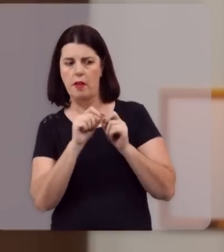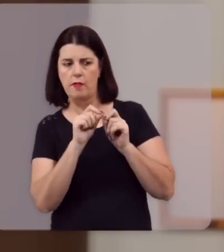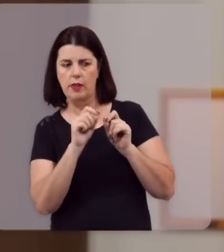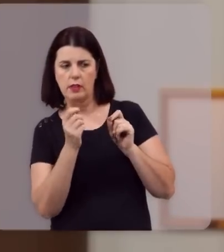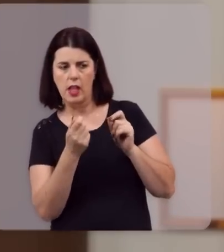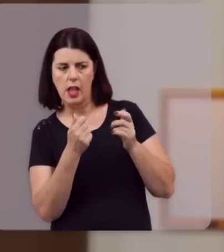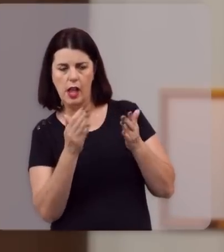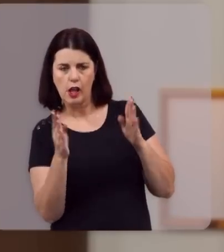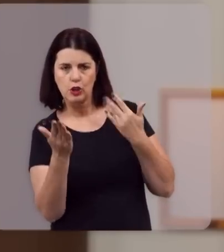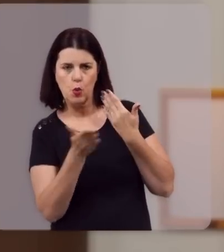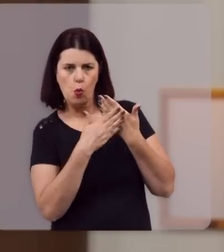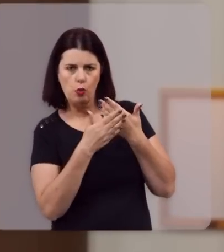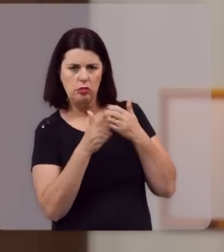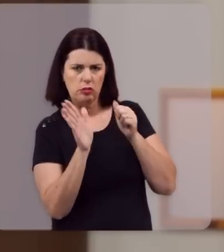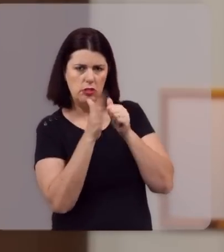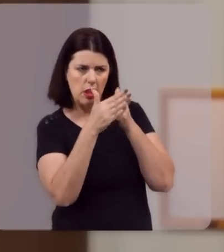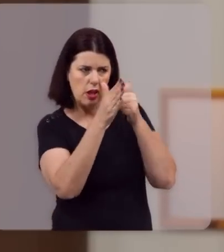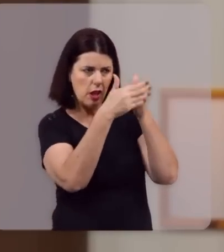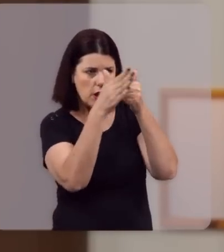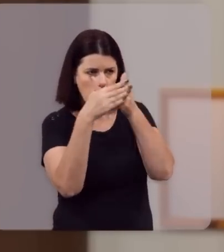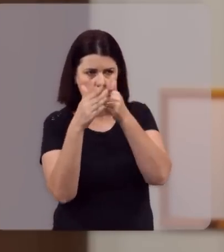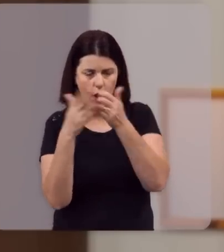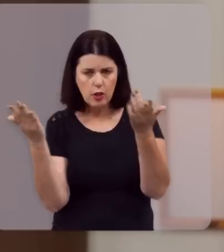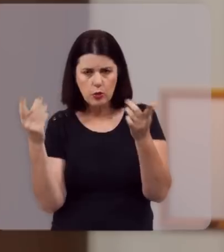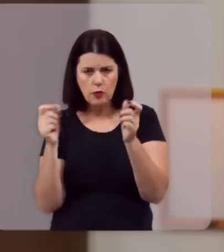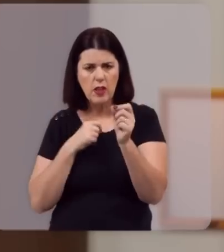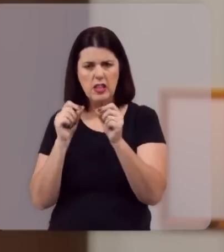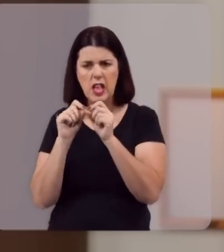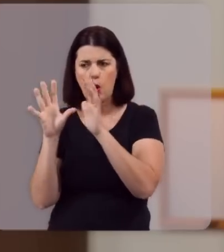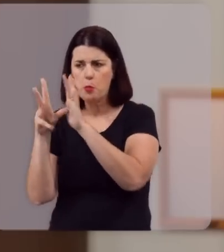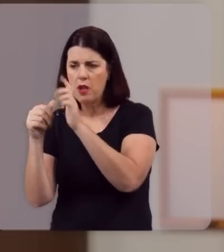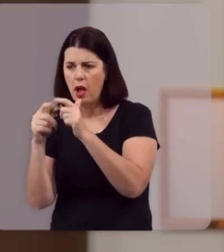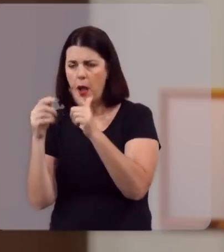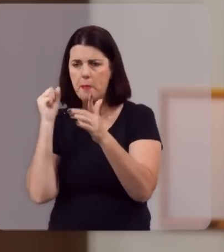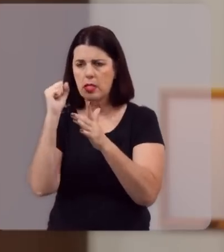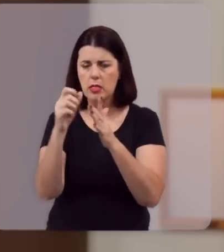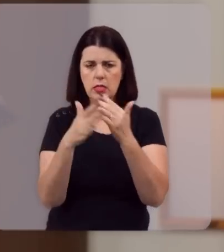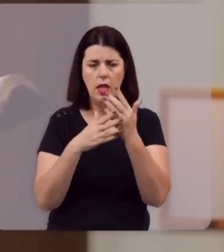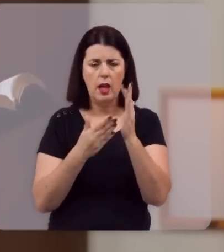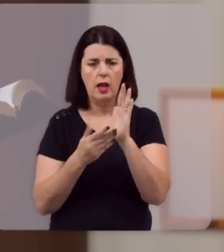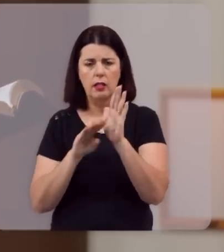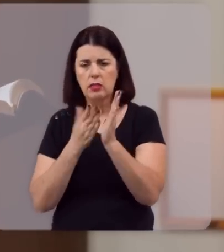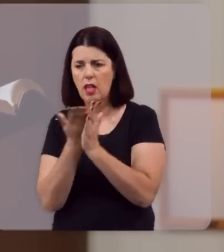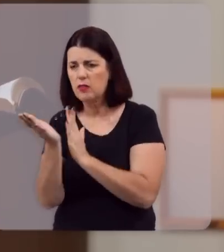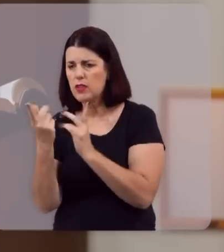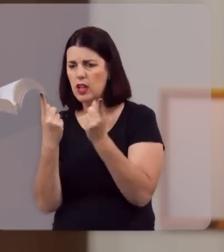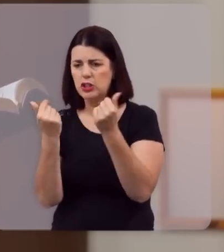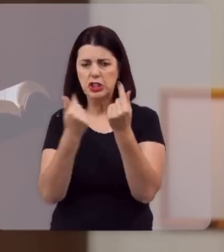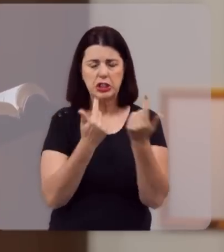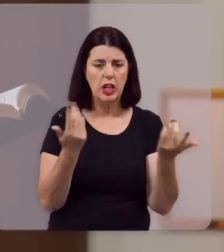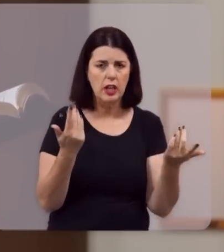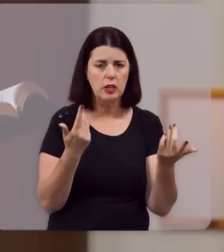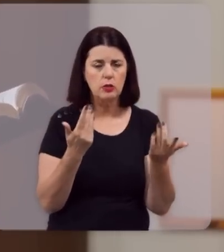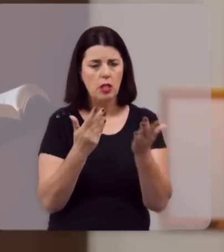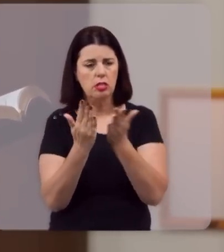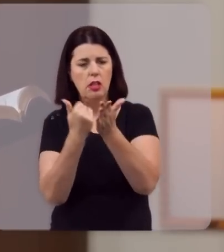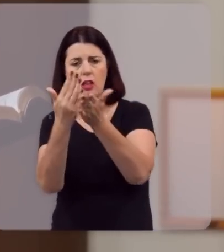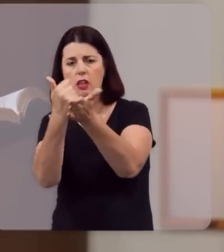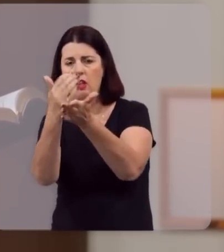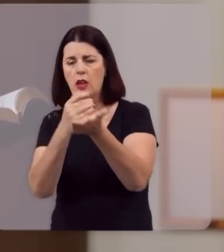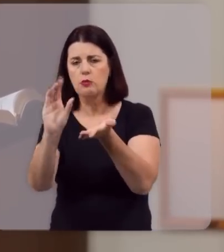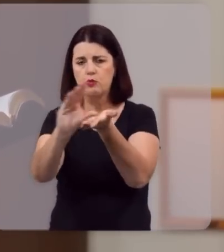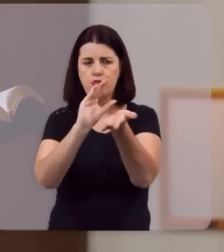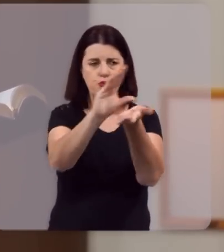escondidas falcatruas crimes horrendos desviando recursos